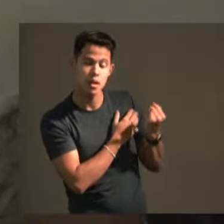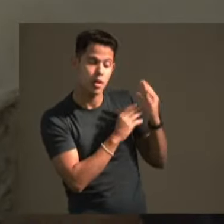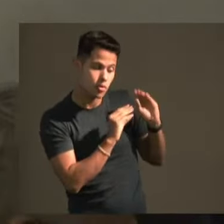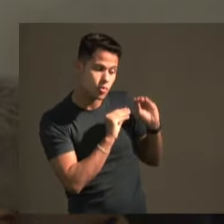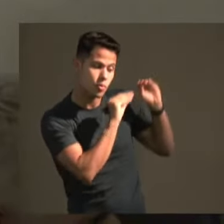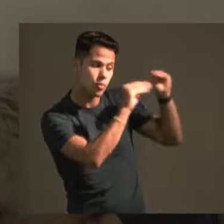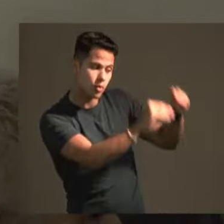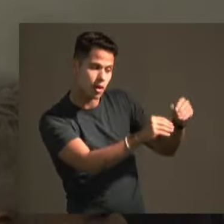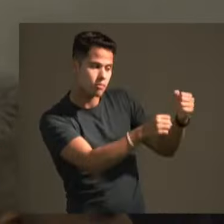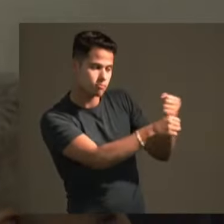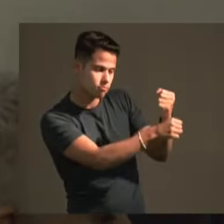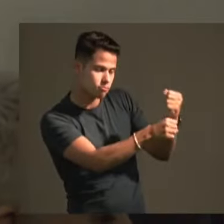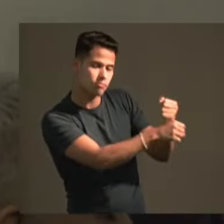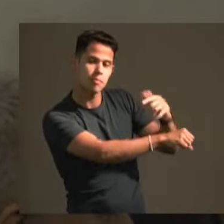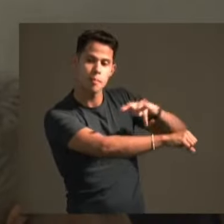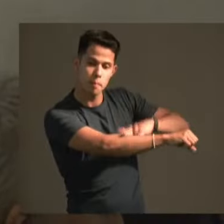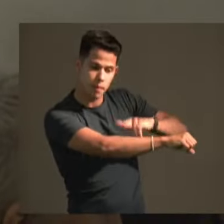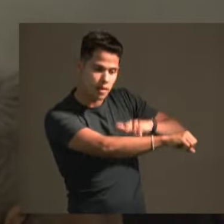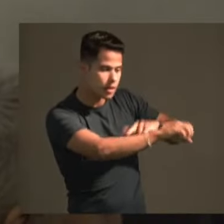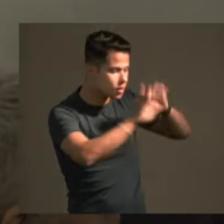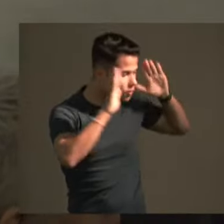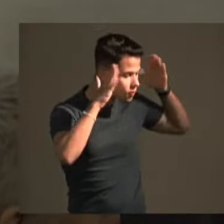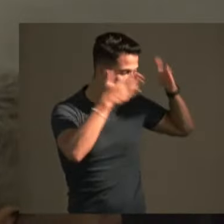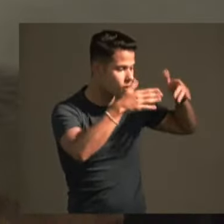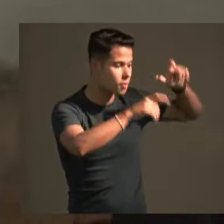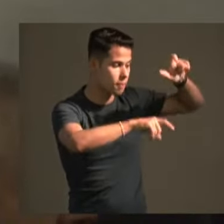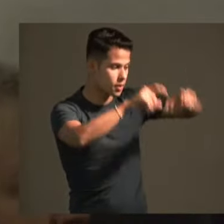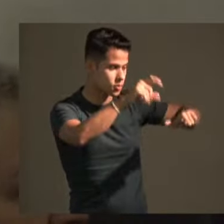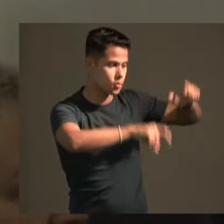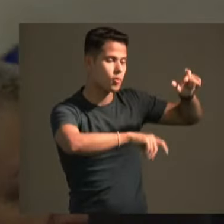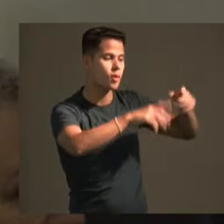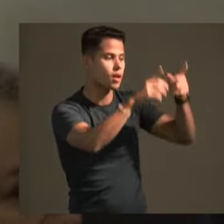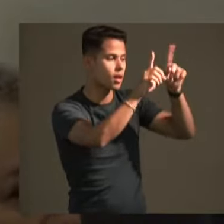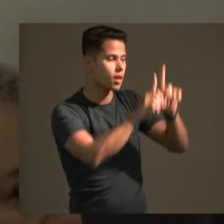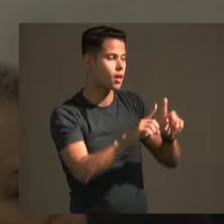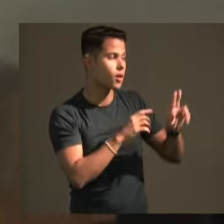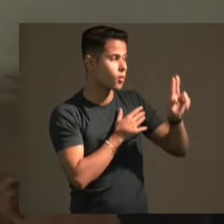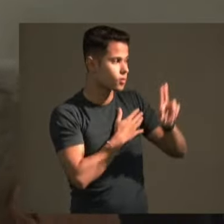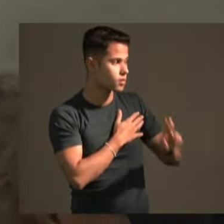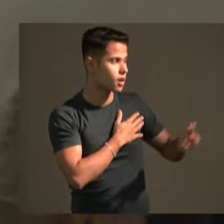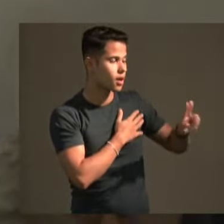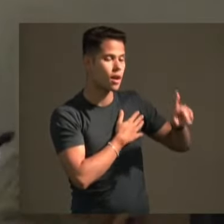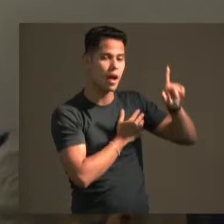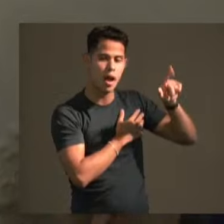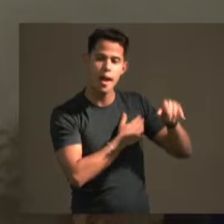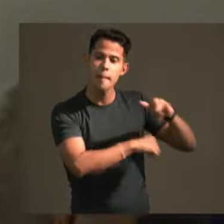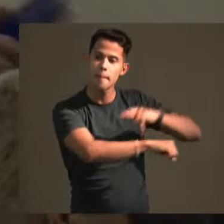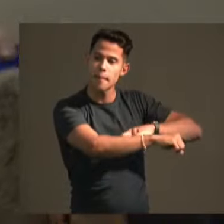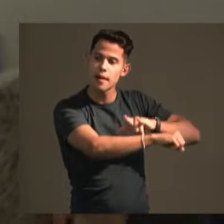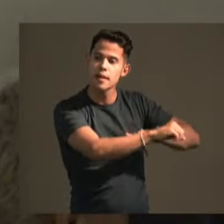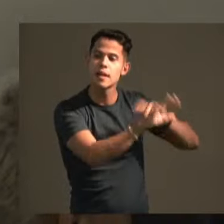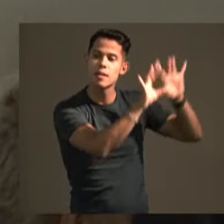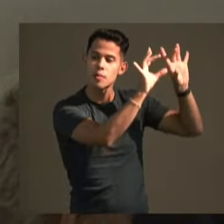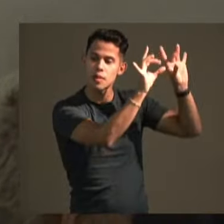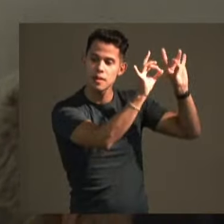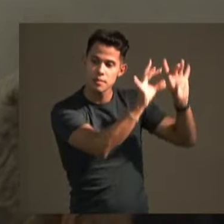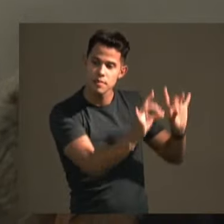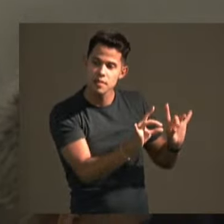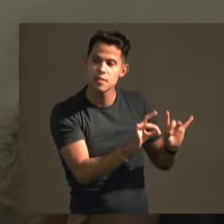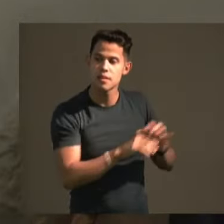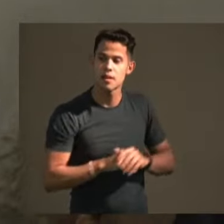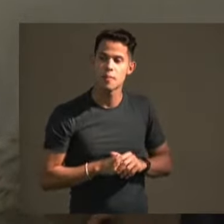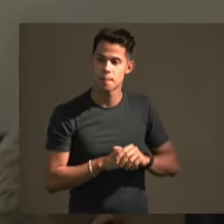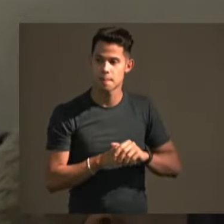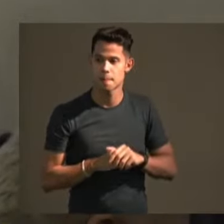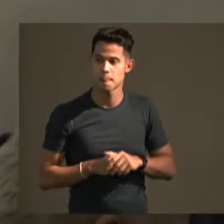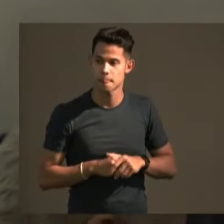banheiros para as pessoas com ostomia. Nos banheiros especiais ali, adaptam um banheiro exclusivo para a ostomia,